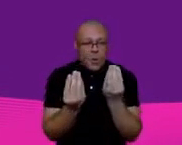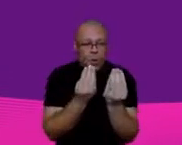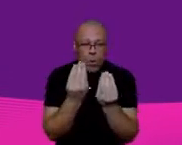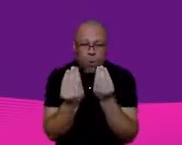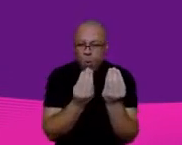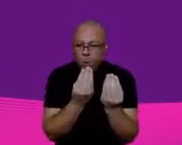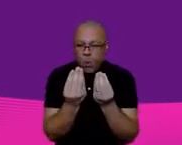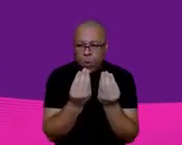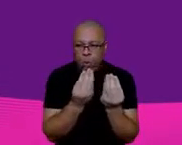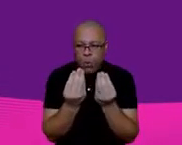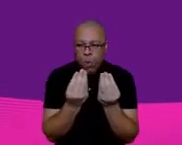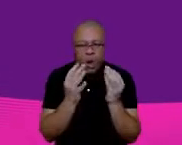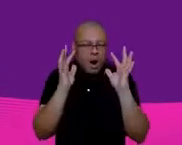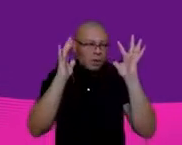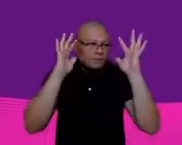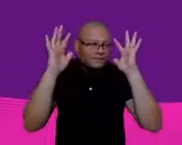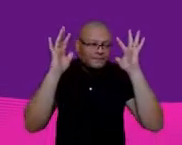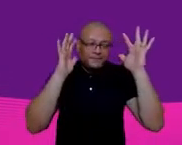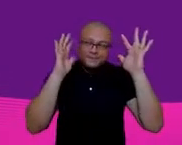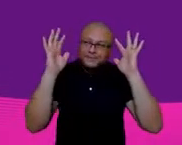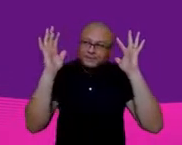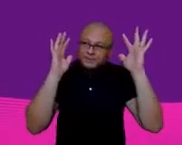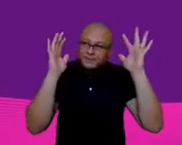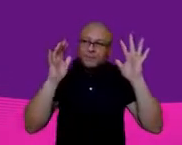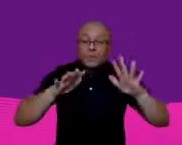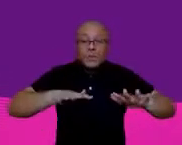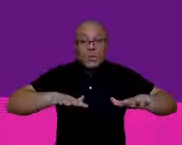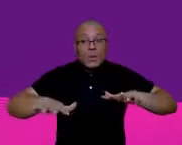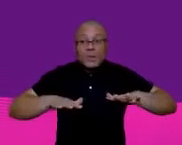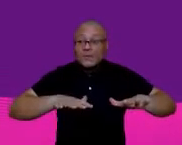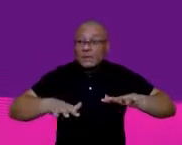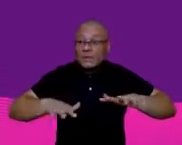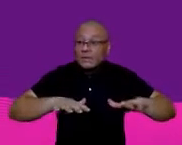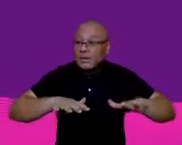levando em consideração a movimentação.